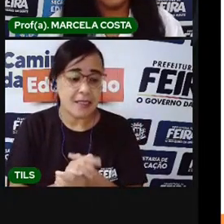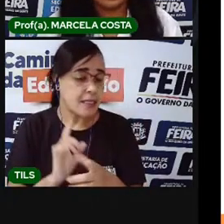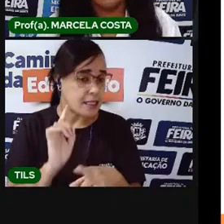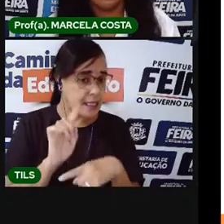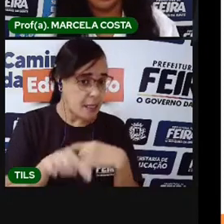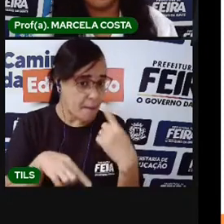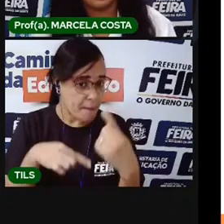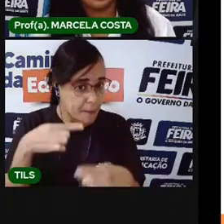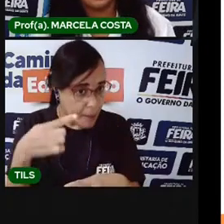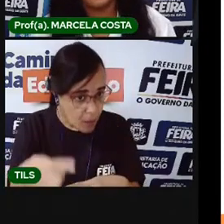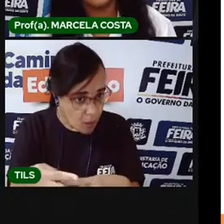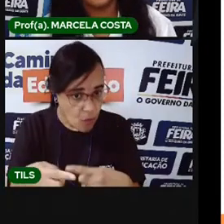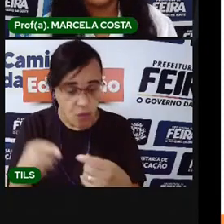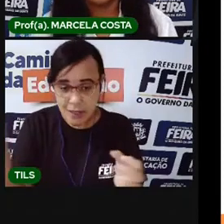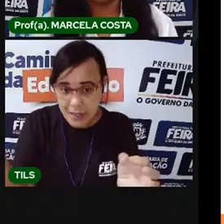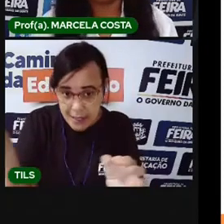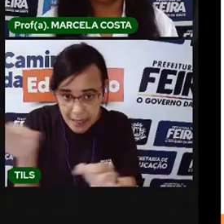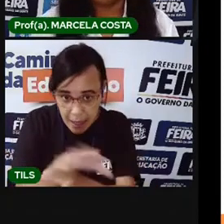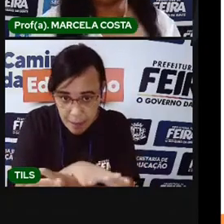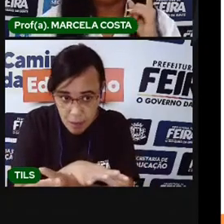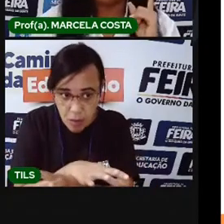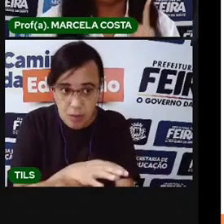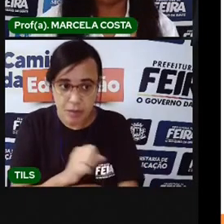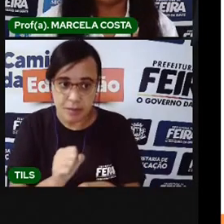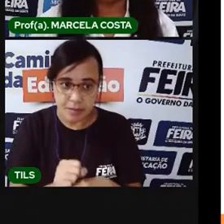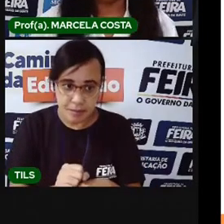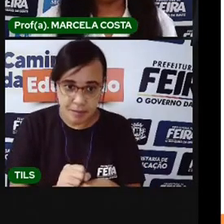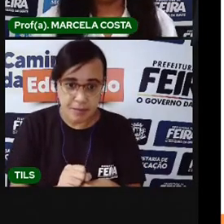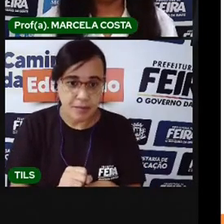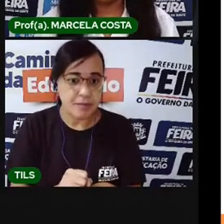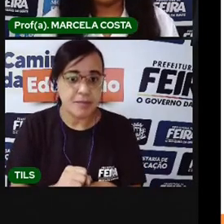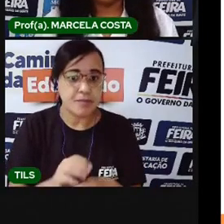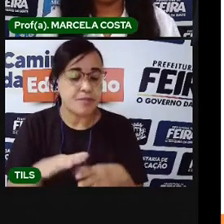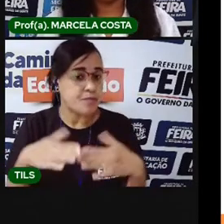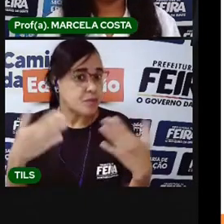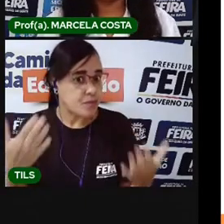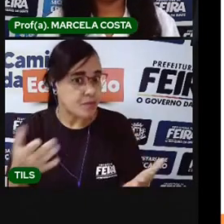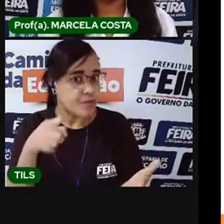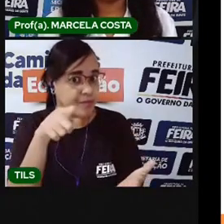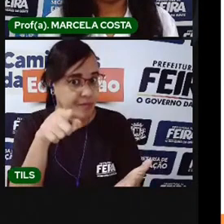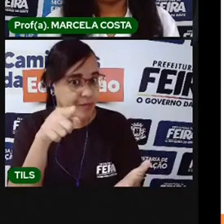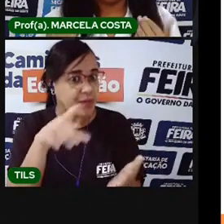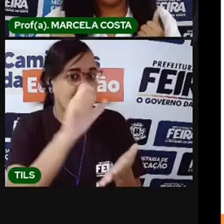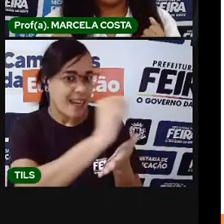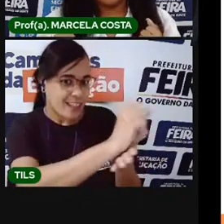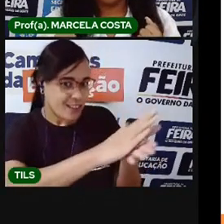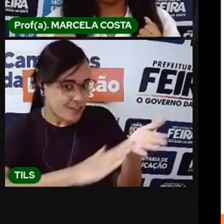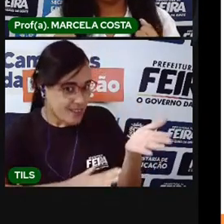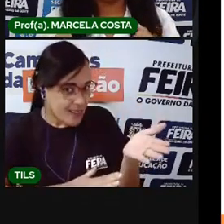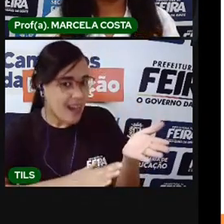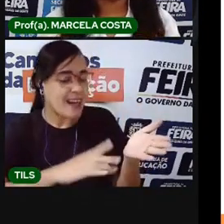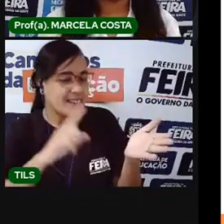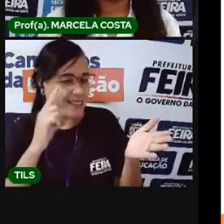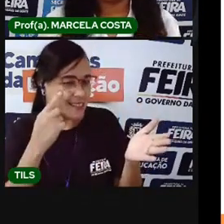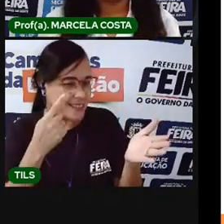Depois que você terminar de fazer isso, eu tenho uma outra atividade complementar para a gente fazer. Vamos